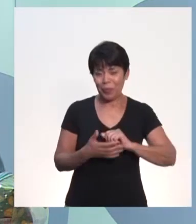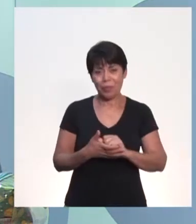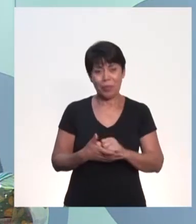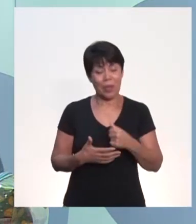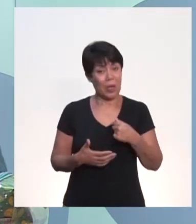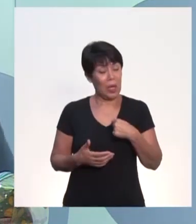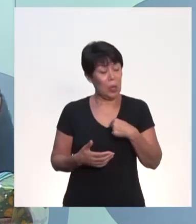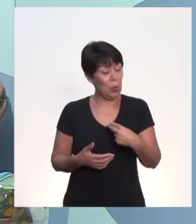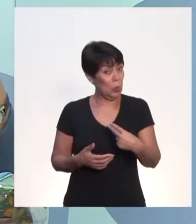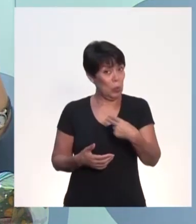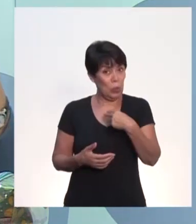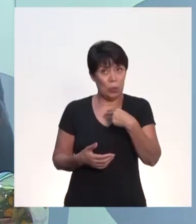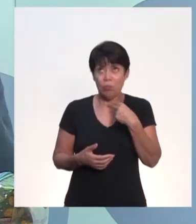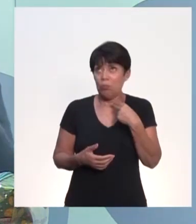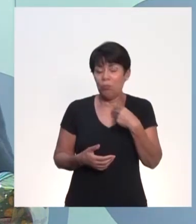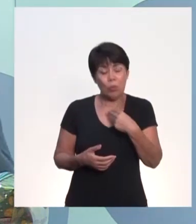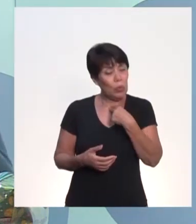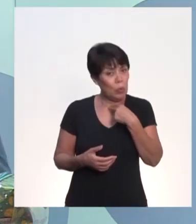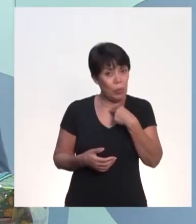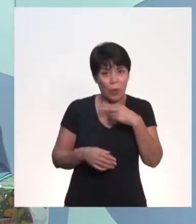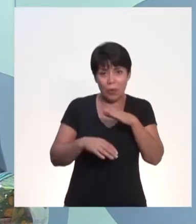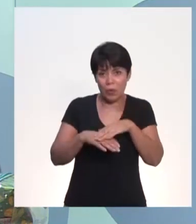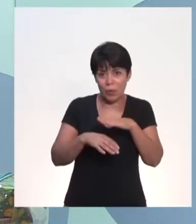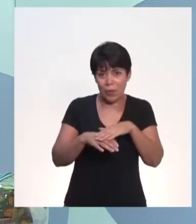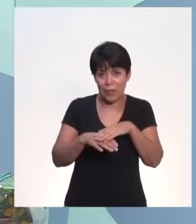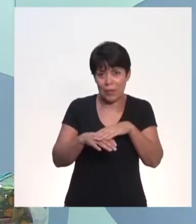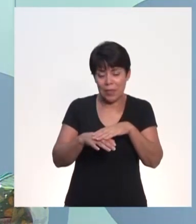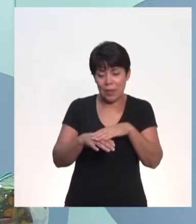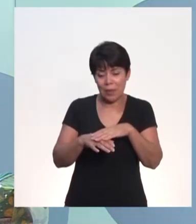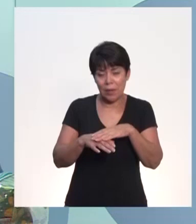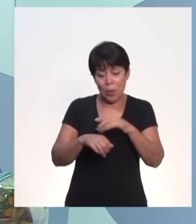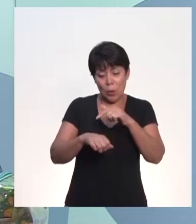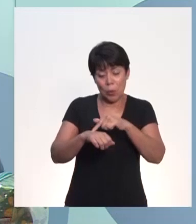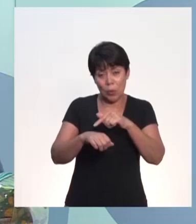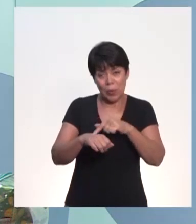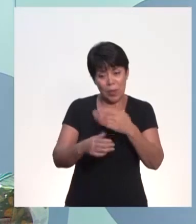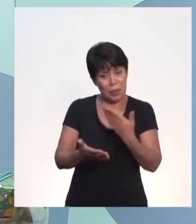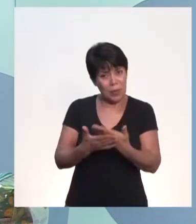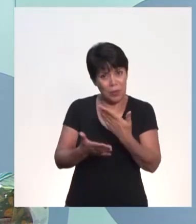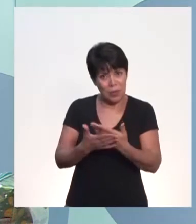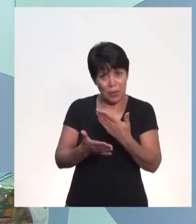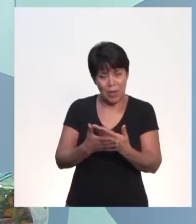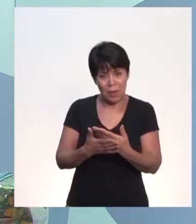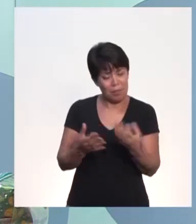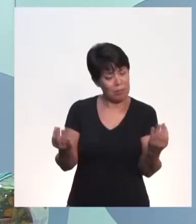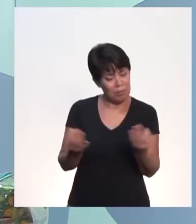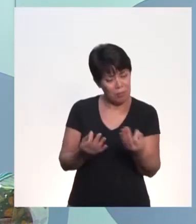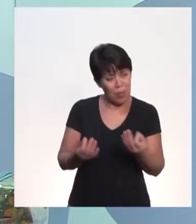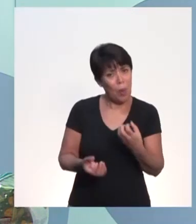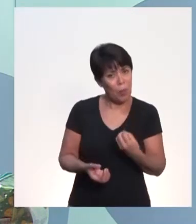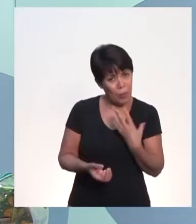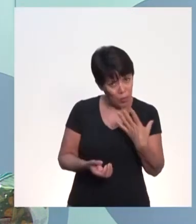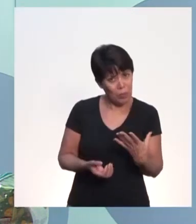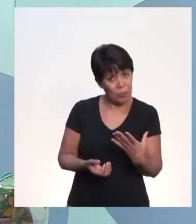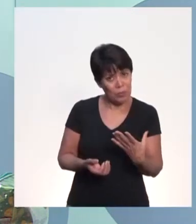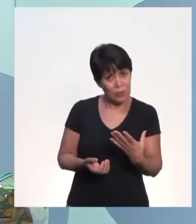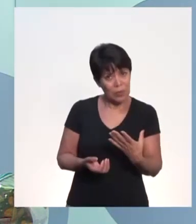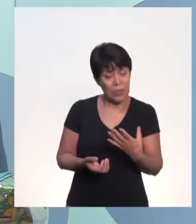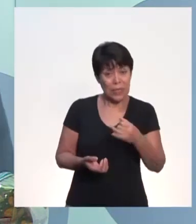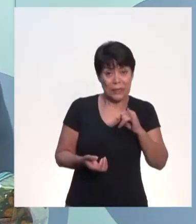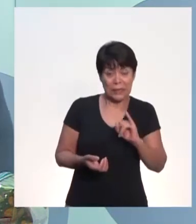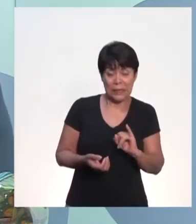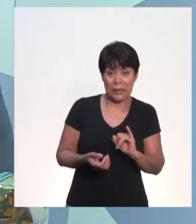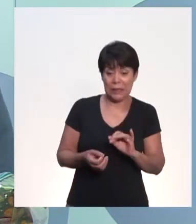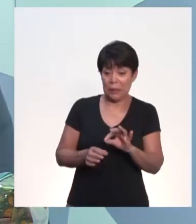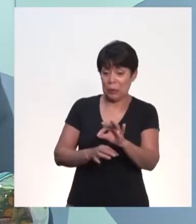não consigo fazer uma sessão de estudo que seja boa, que vá render bons frutos, se eu